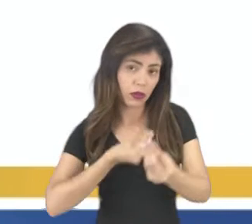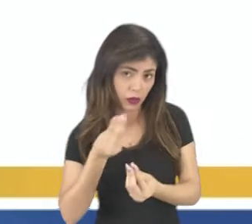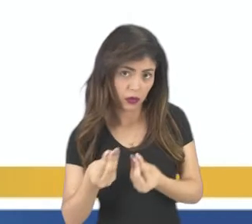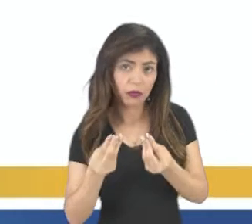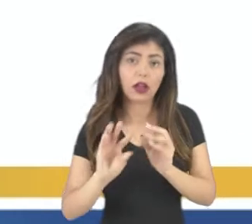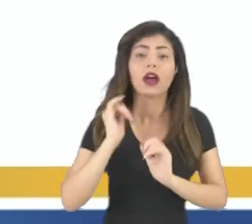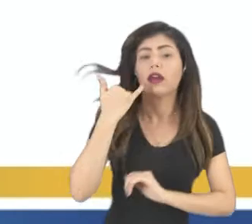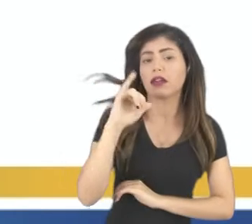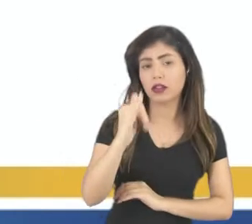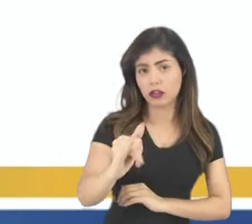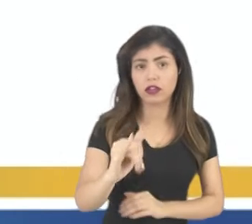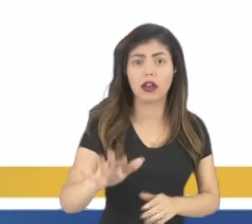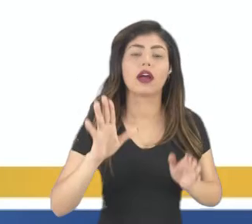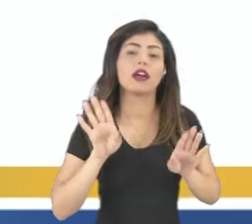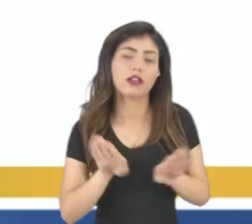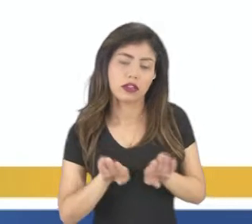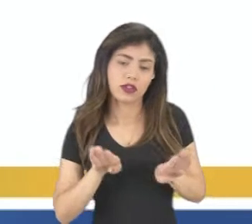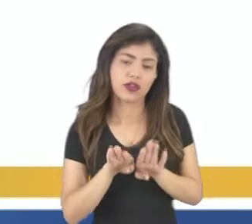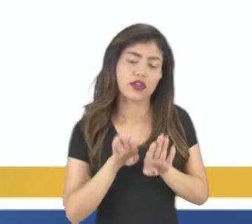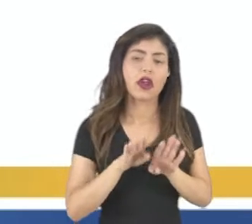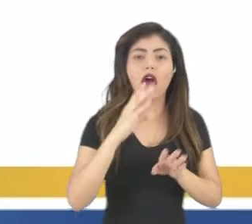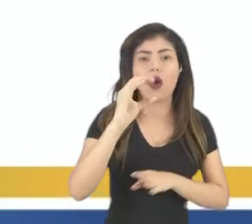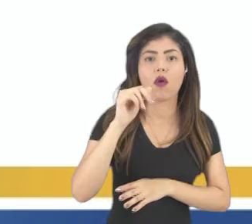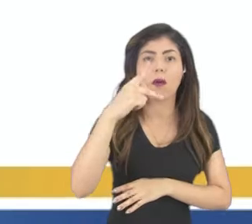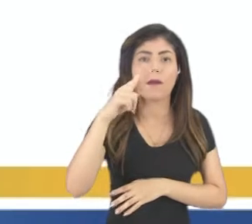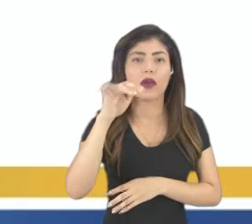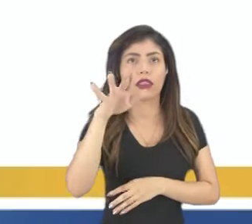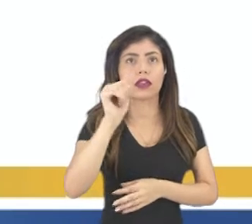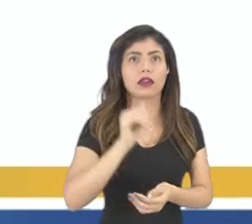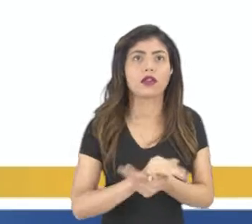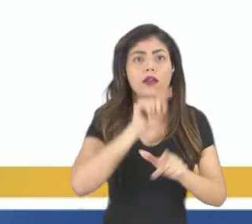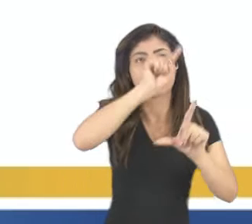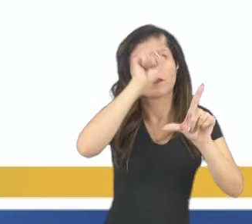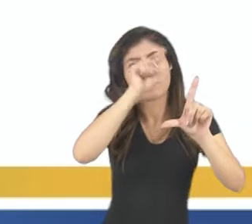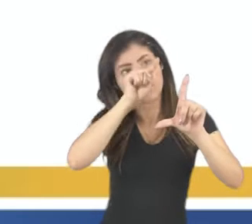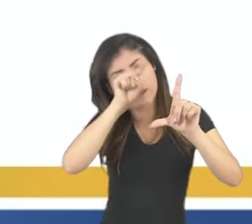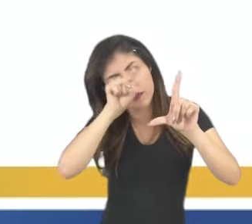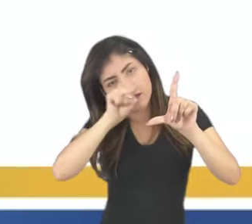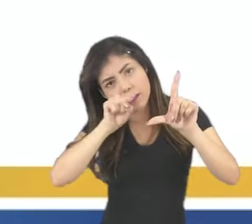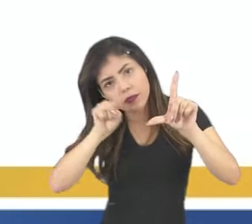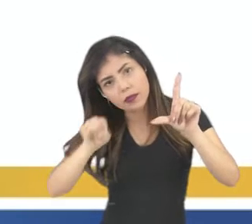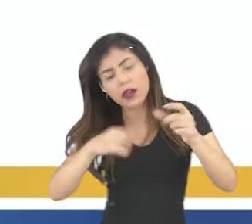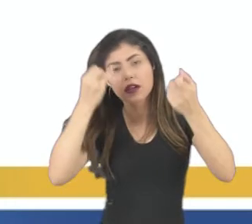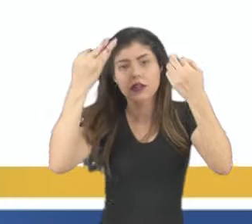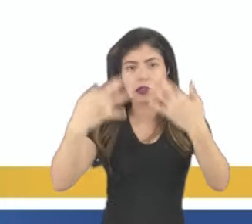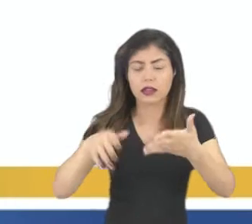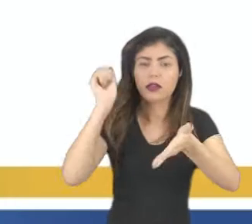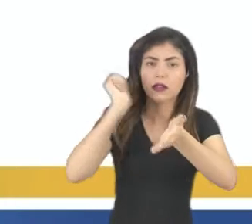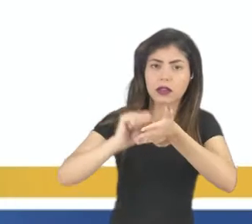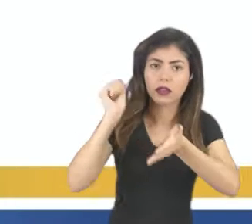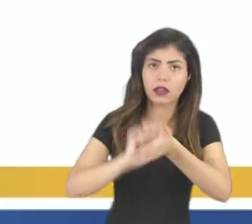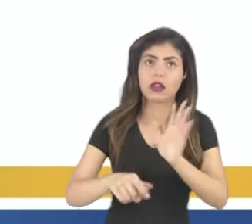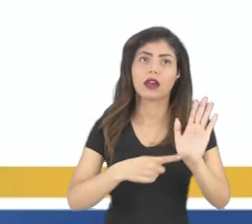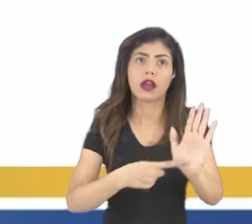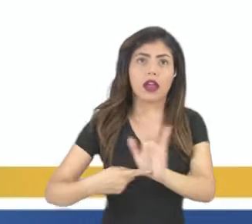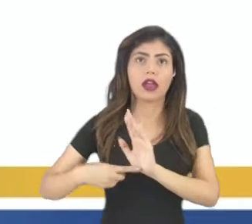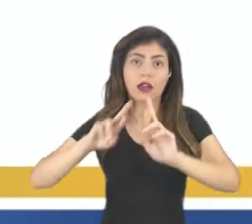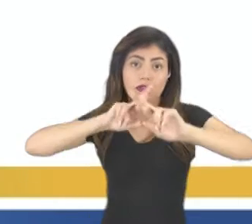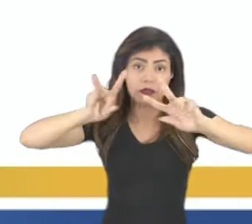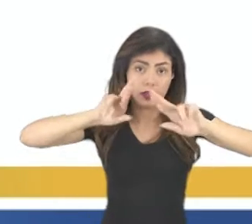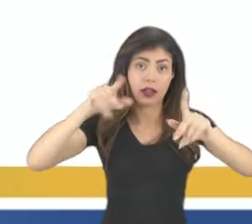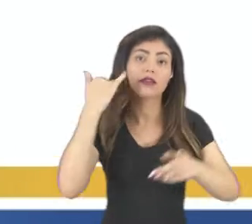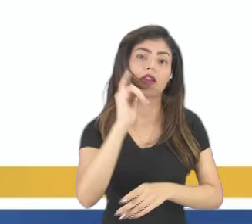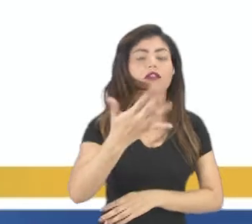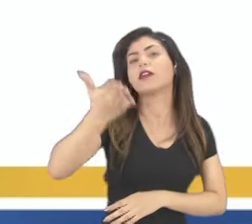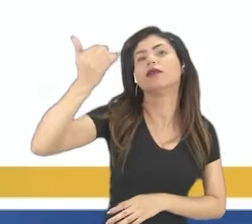Fórmula em que a energia estava se comportando ali Observe que tem uma linha pontilhada ali que vai justamente de descrever essa diferença da caracterização